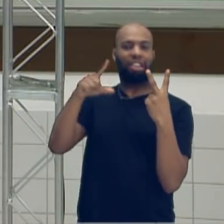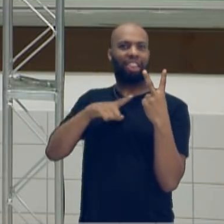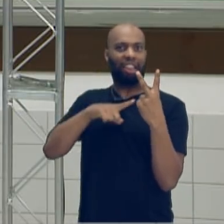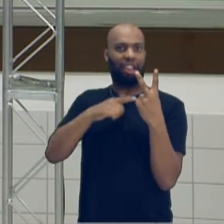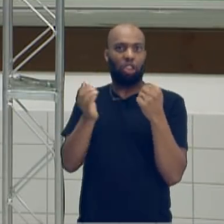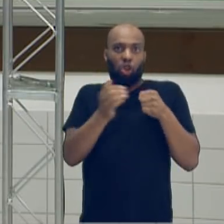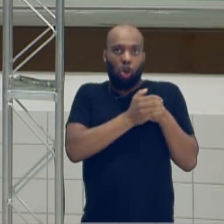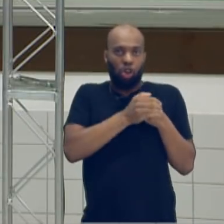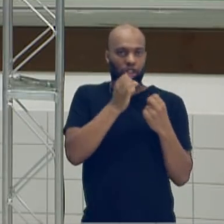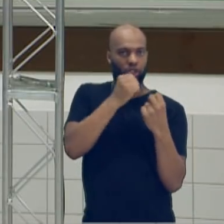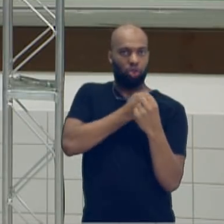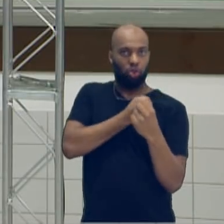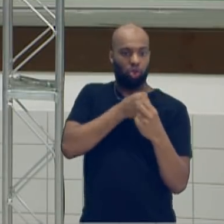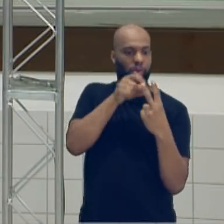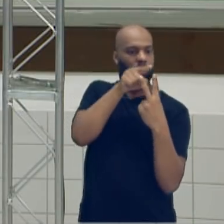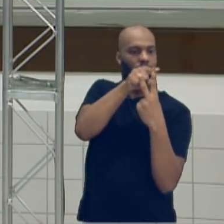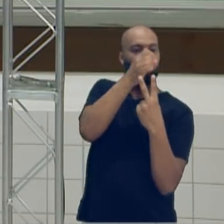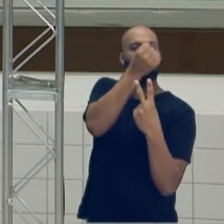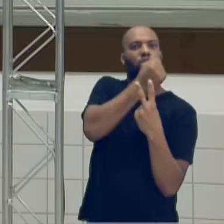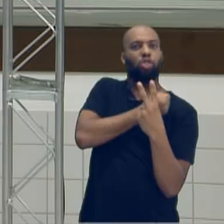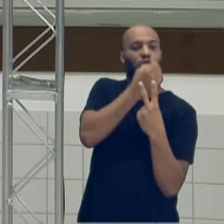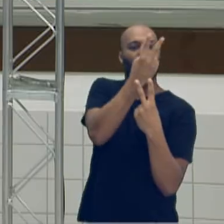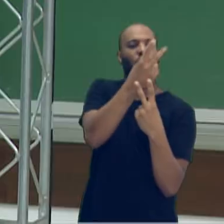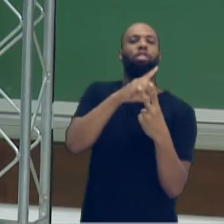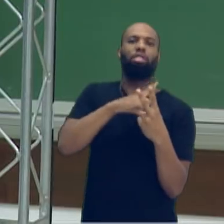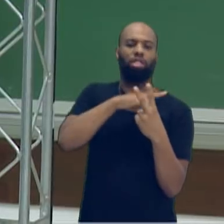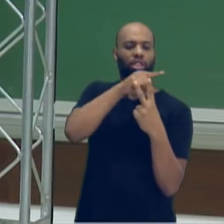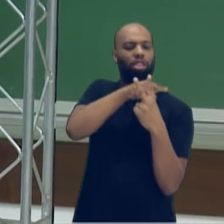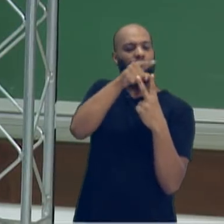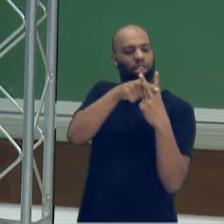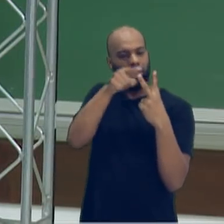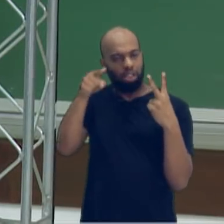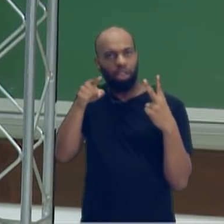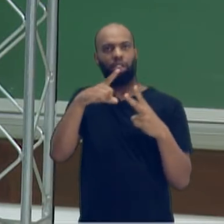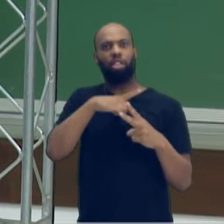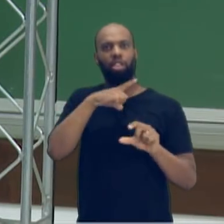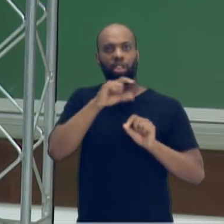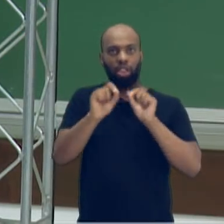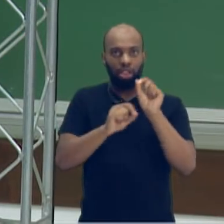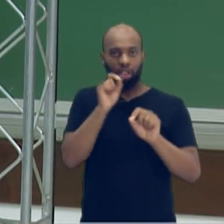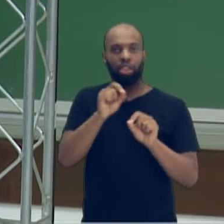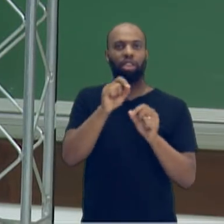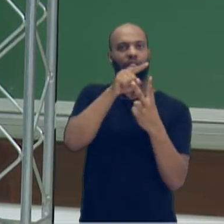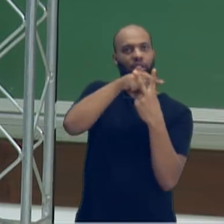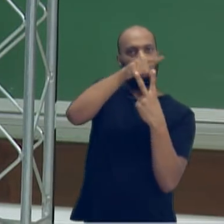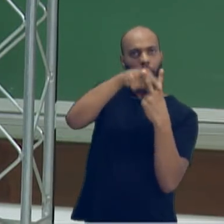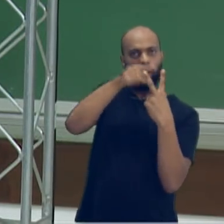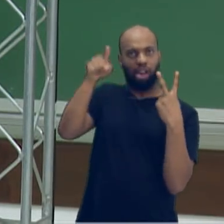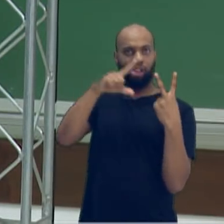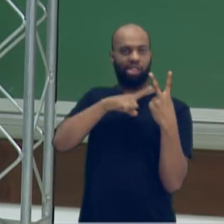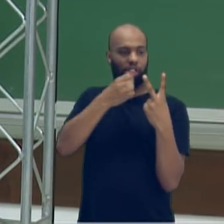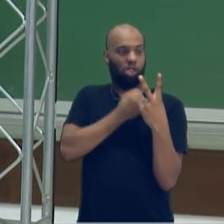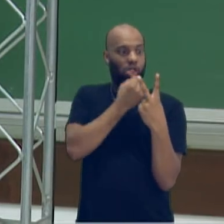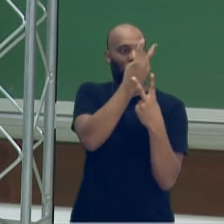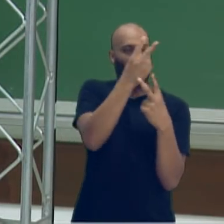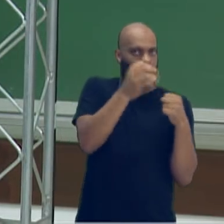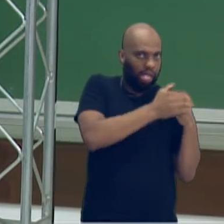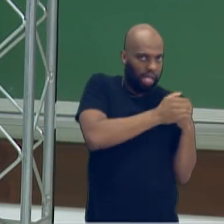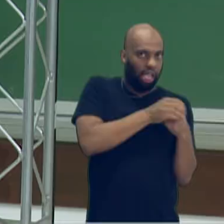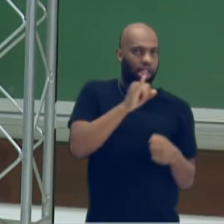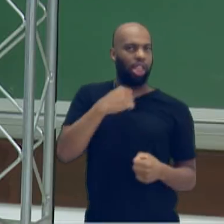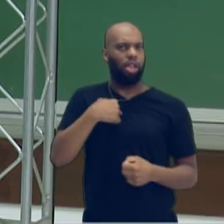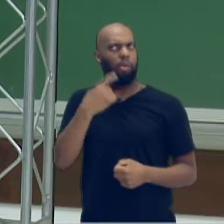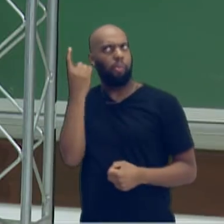das propriedades. Tá? Então, assim, como eu tenho aqui uma raiz quadrada, se eu pensar no